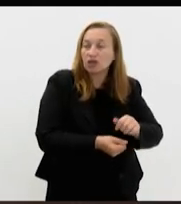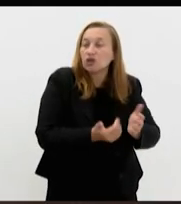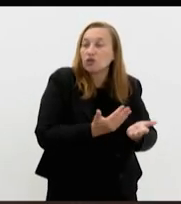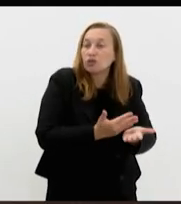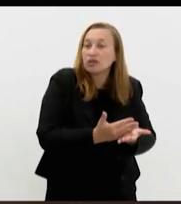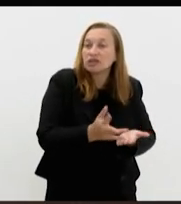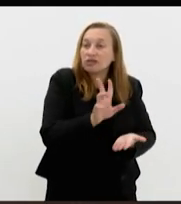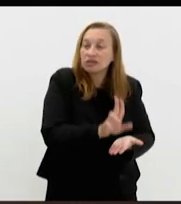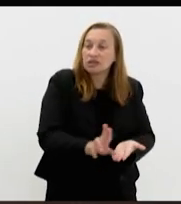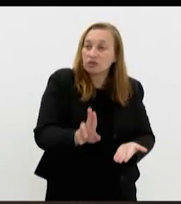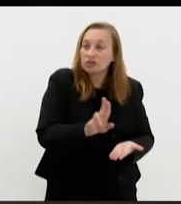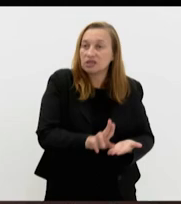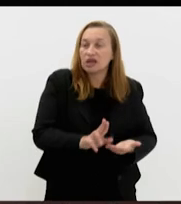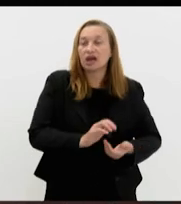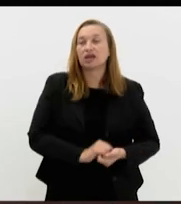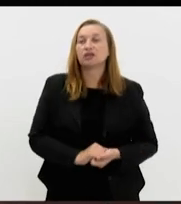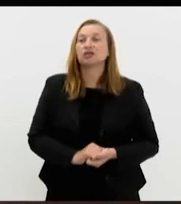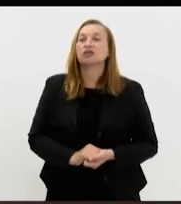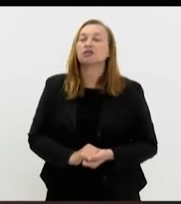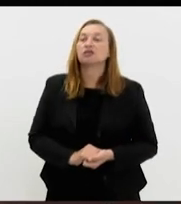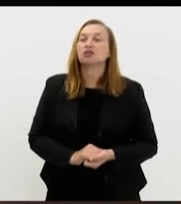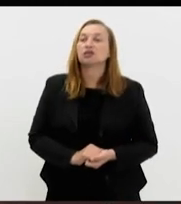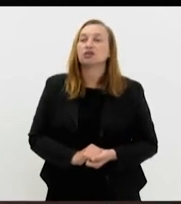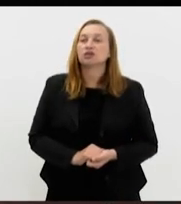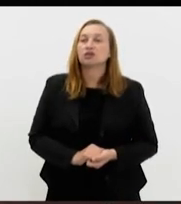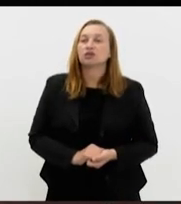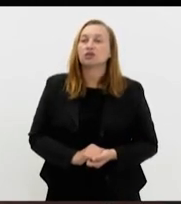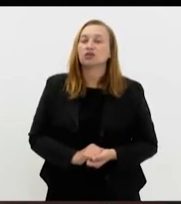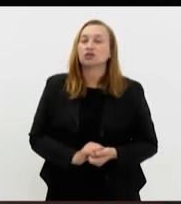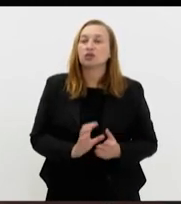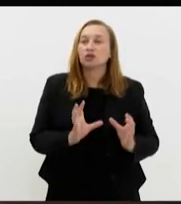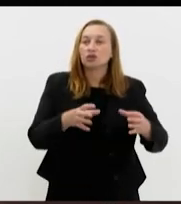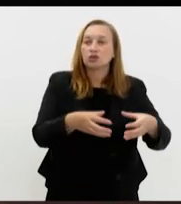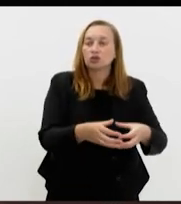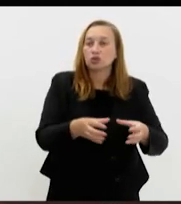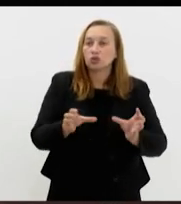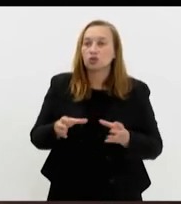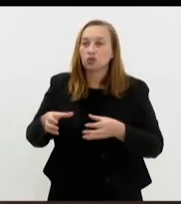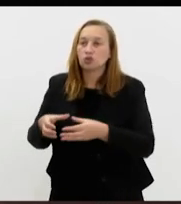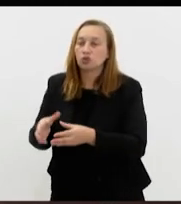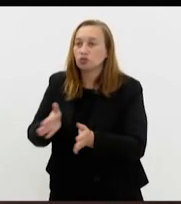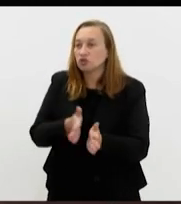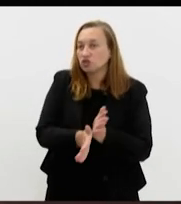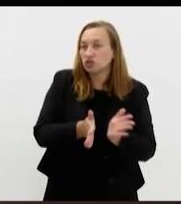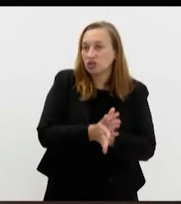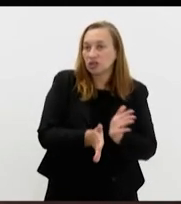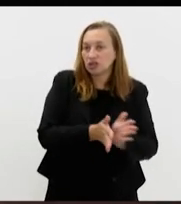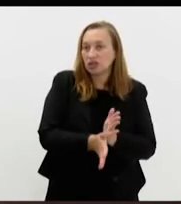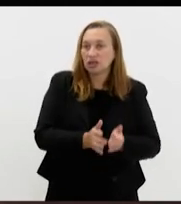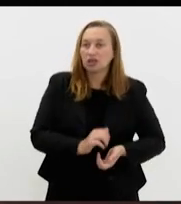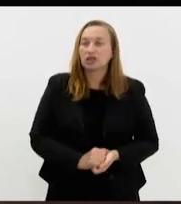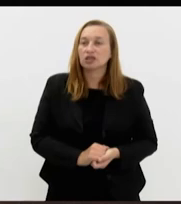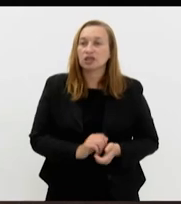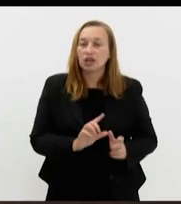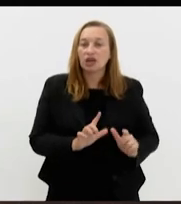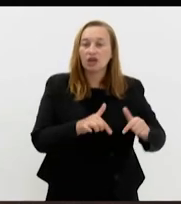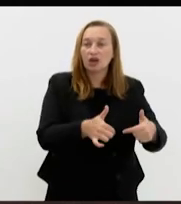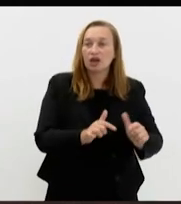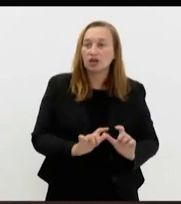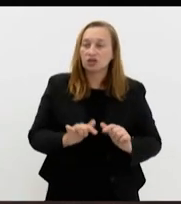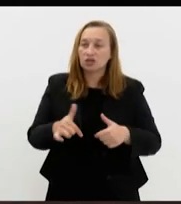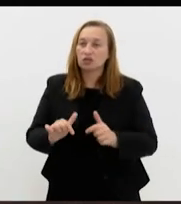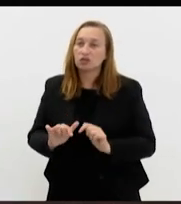utilizado no que eles chamam de classificação de grupos de despesas, e em outras ações. Então,